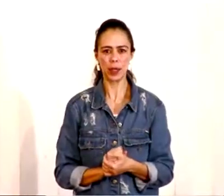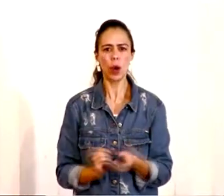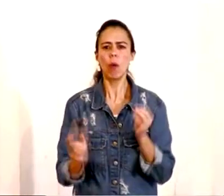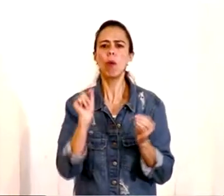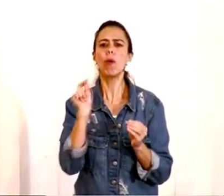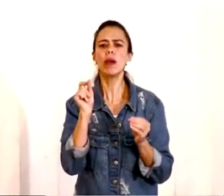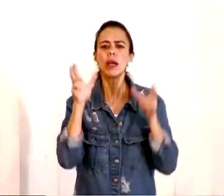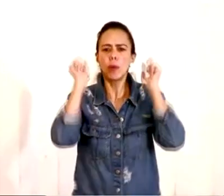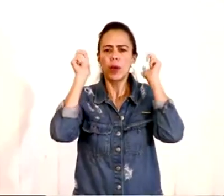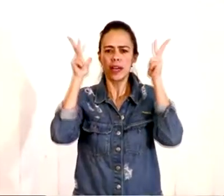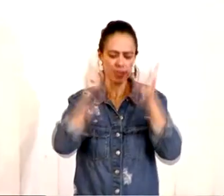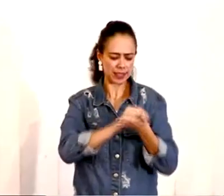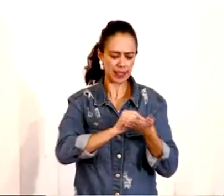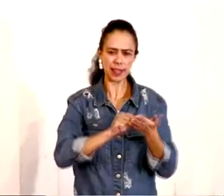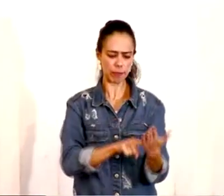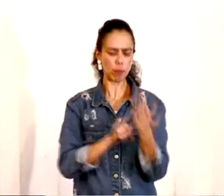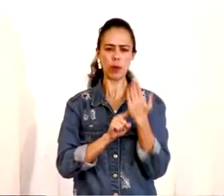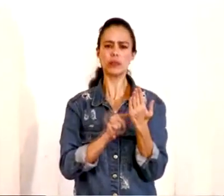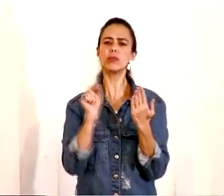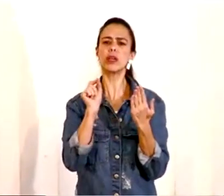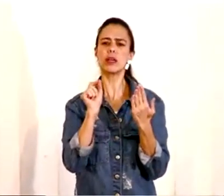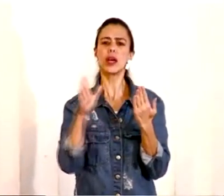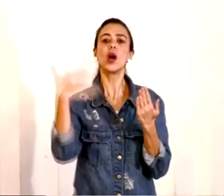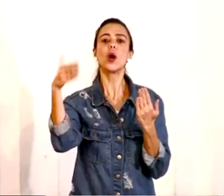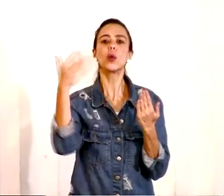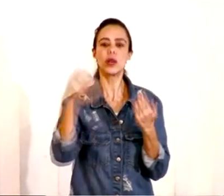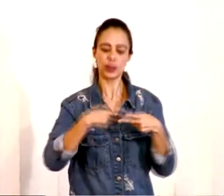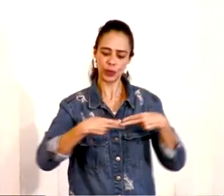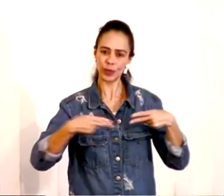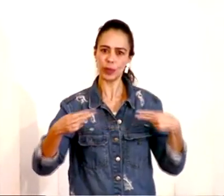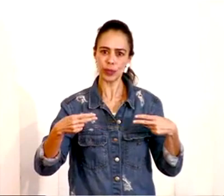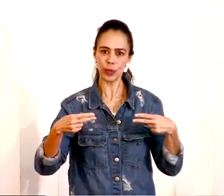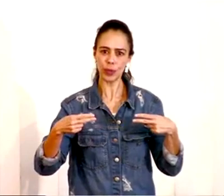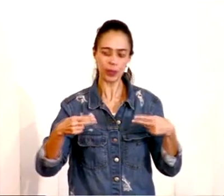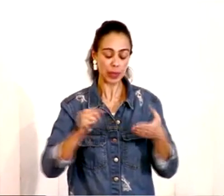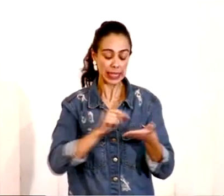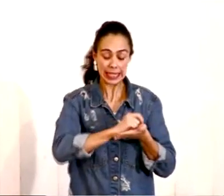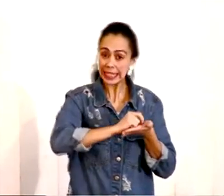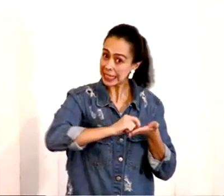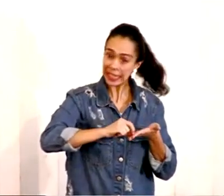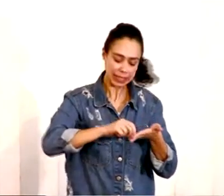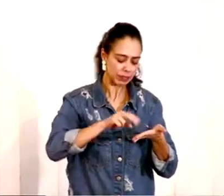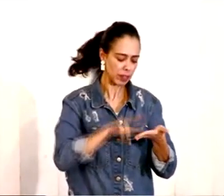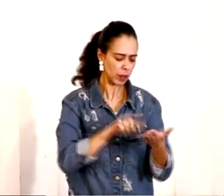trazer o relato de Abel e Caim. O texto começa aqui dizendo que